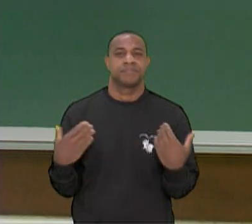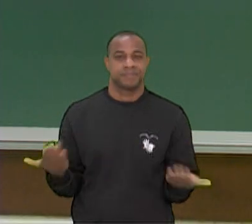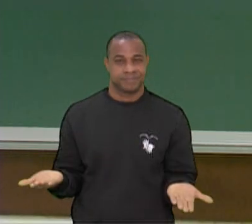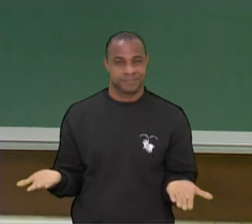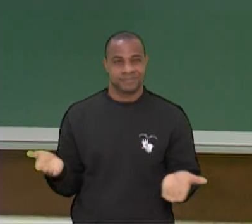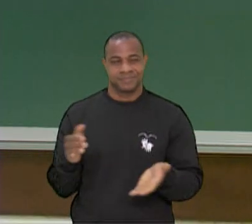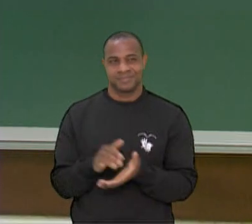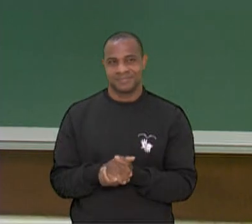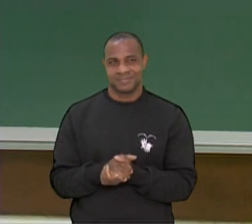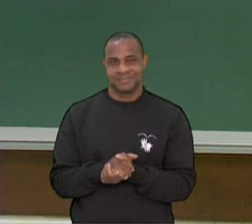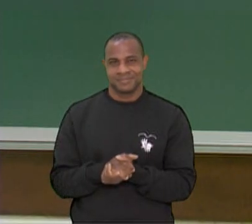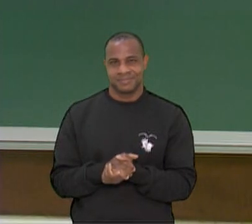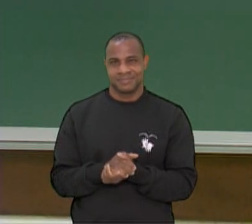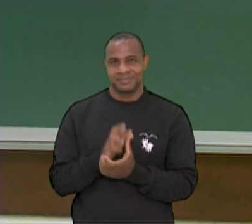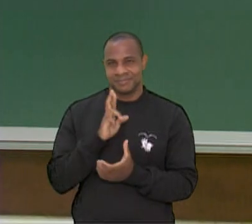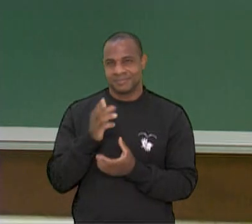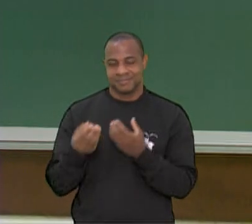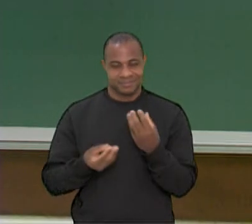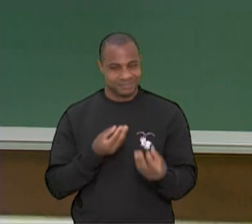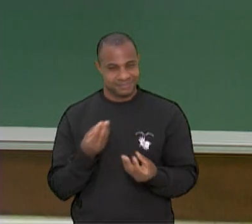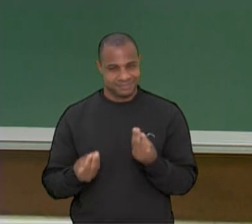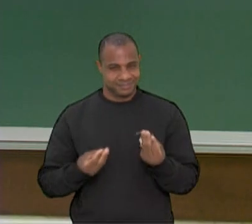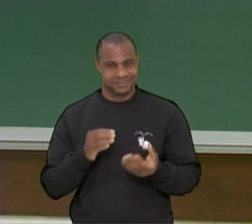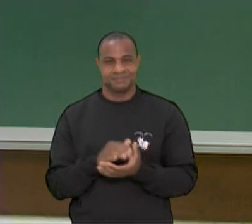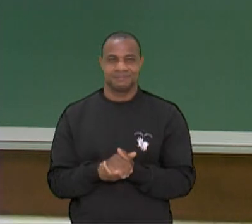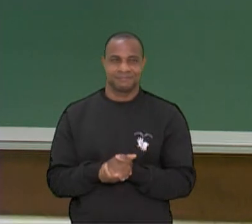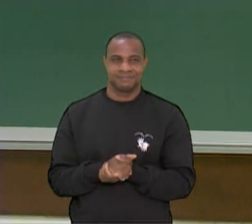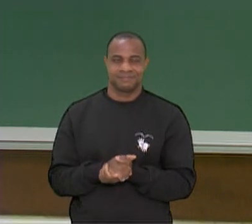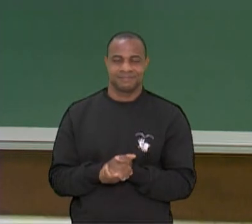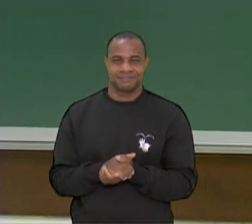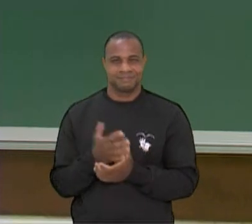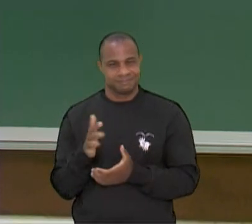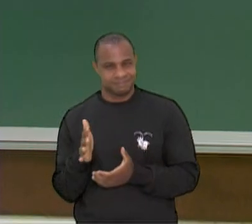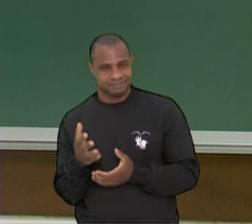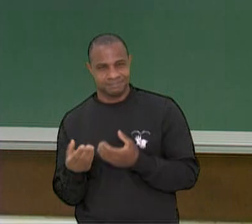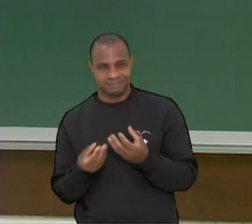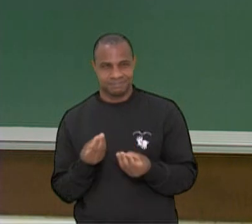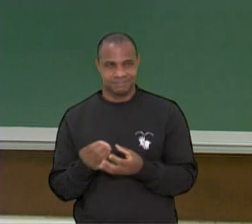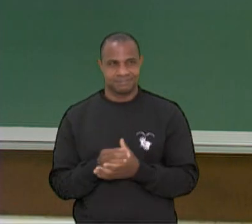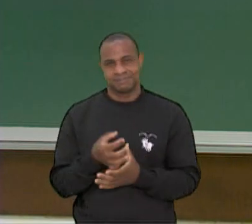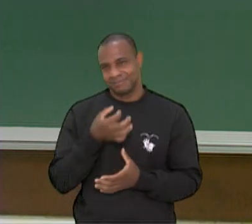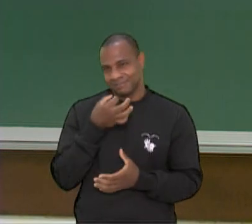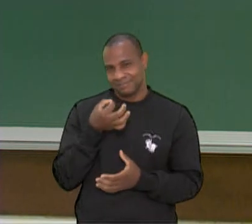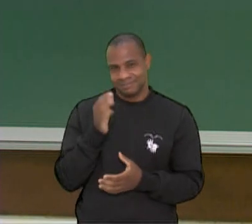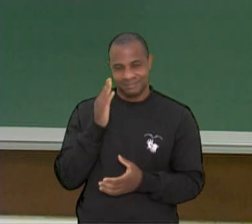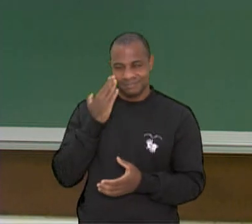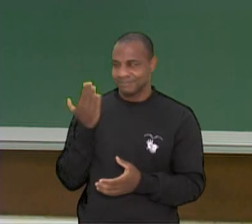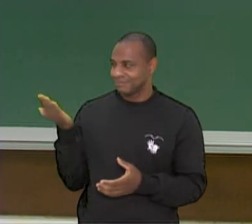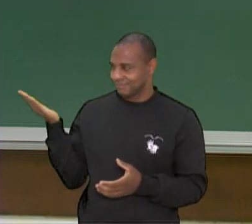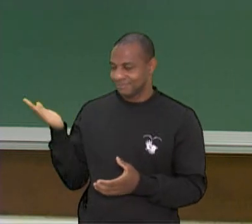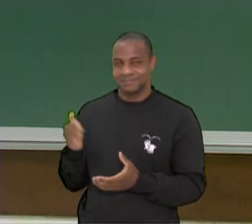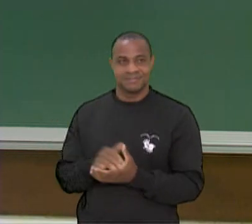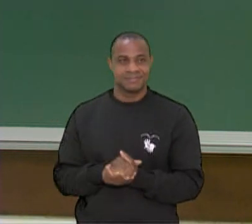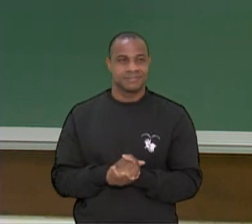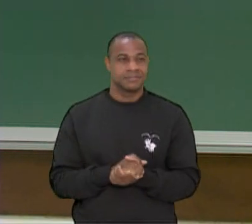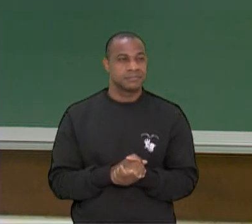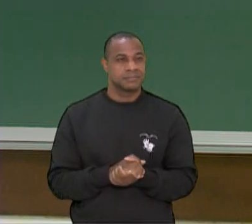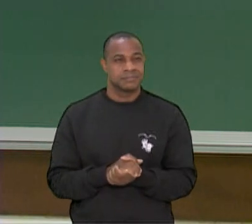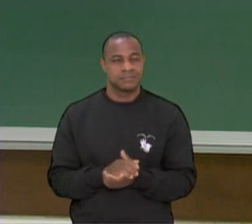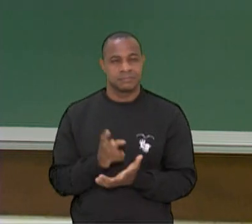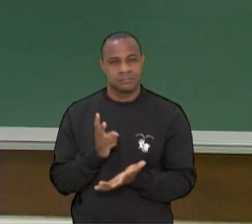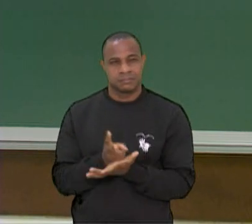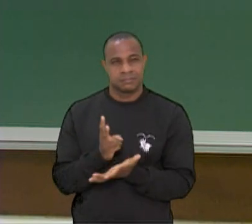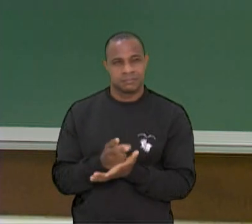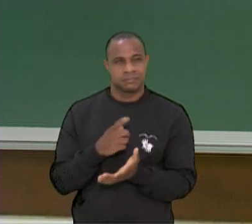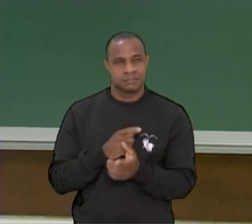E aí, galerinha, certos da resposta? Mais ou menos? Deixa eu dar uma outra dica valiosa para vocês aqui. Sempre que você